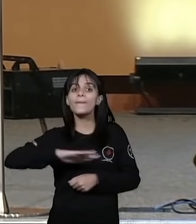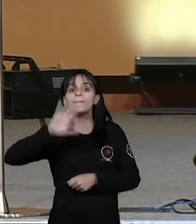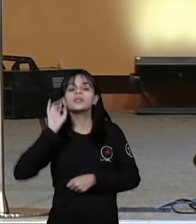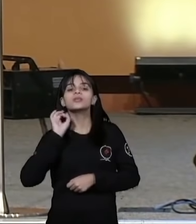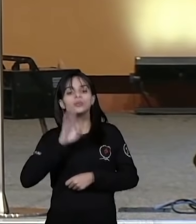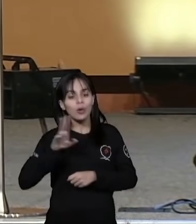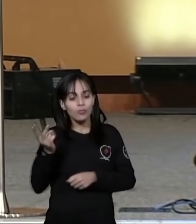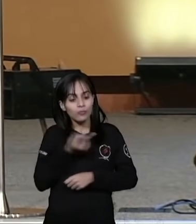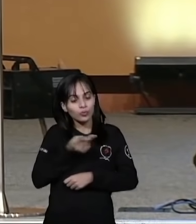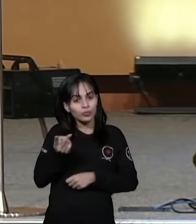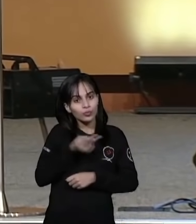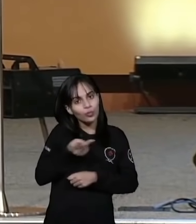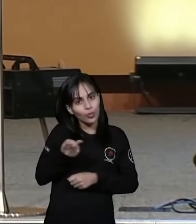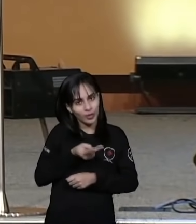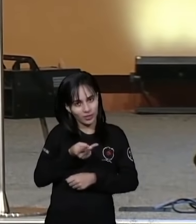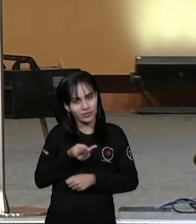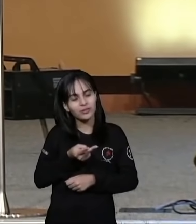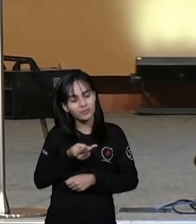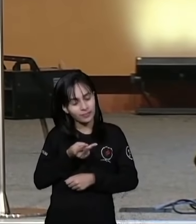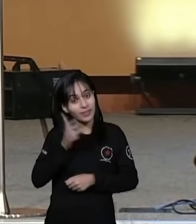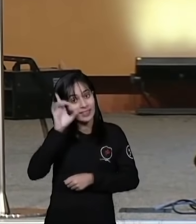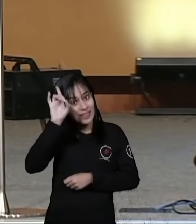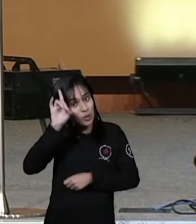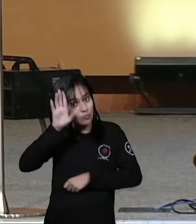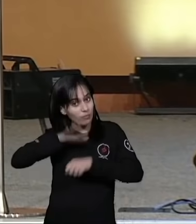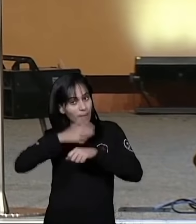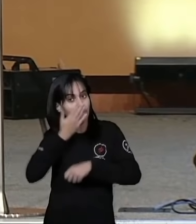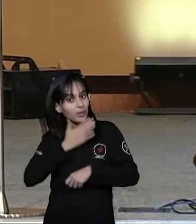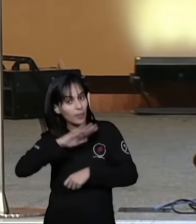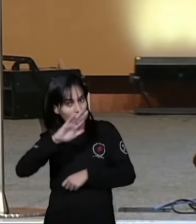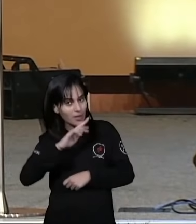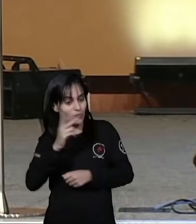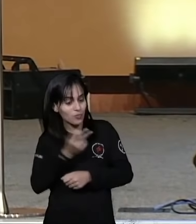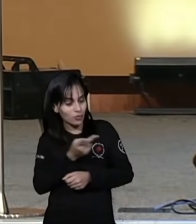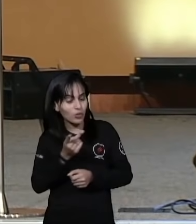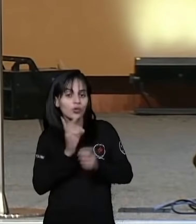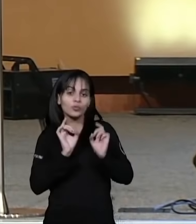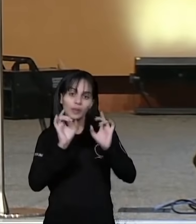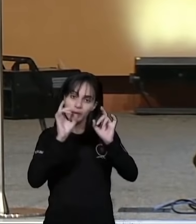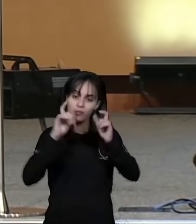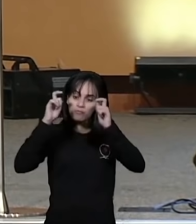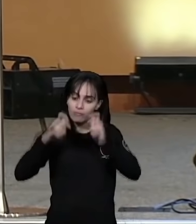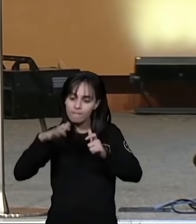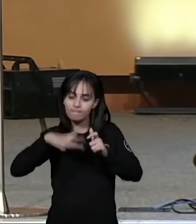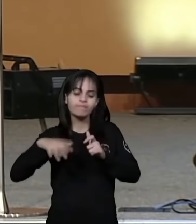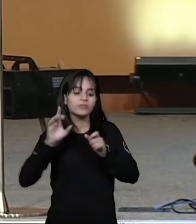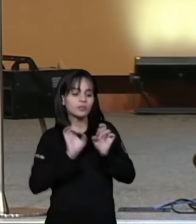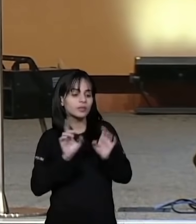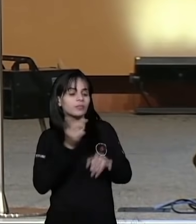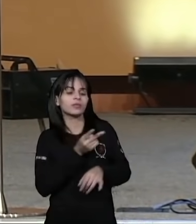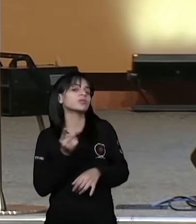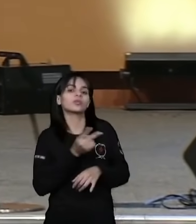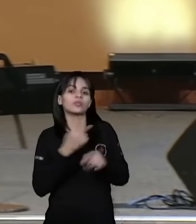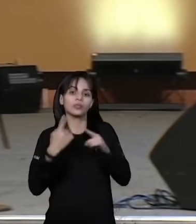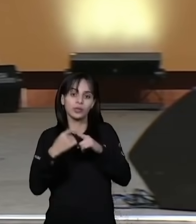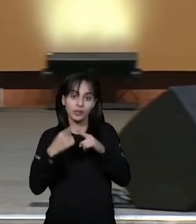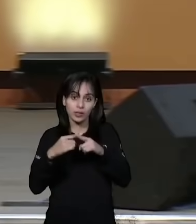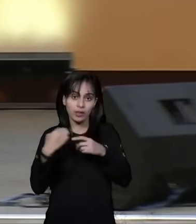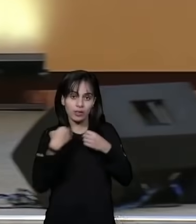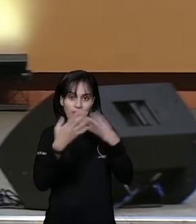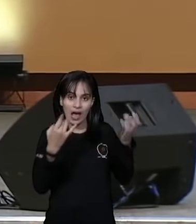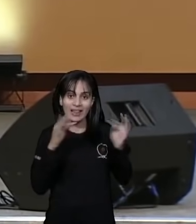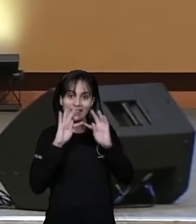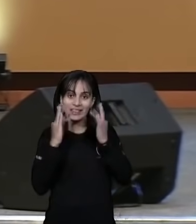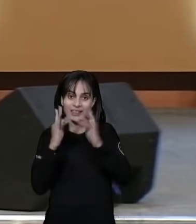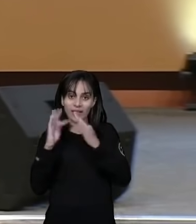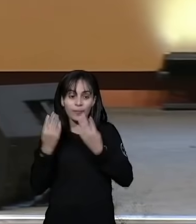somente para esses dois homens Deus promete algo especial para eles uma terra para ele que as terras é um ser